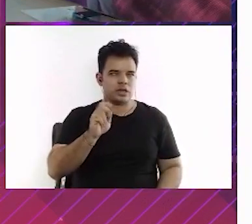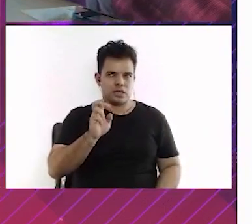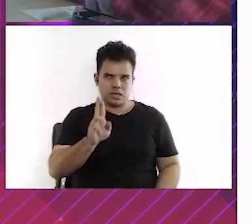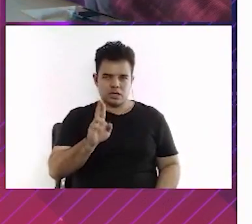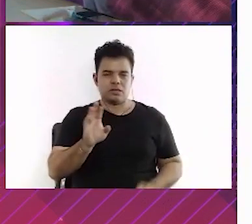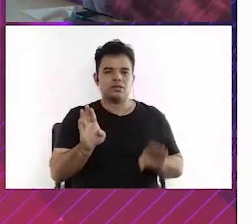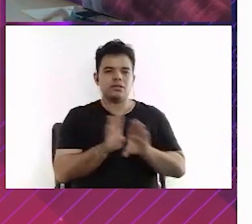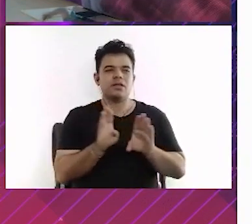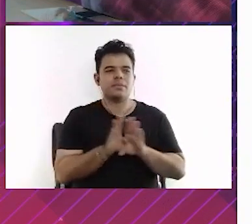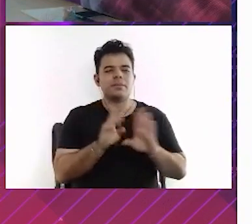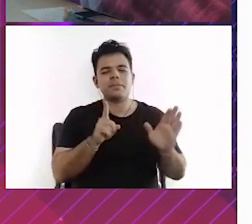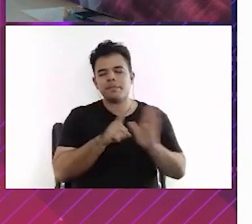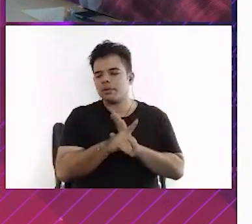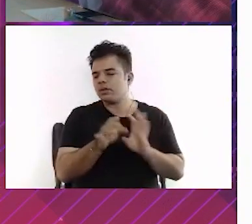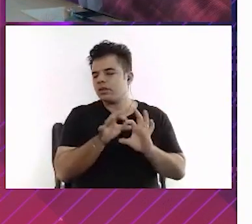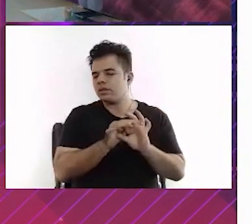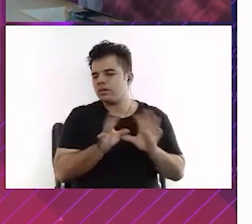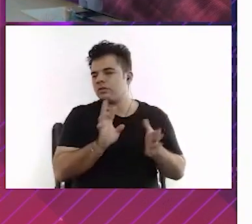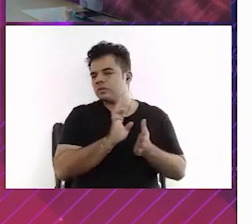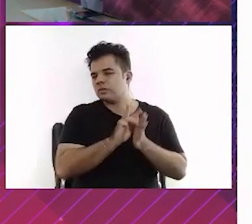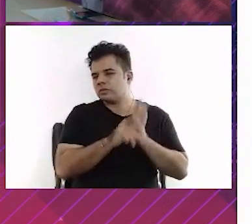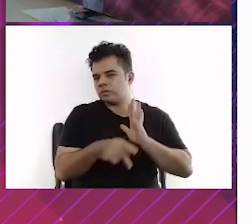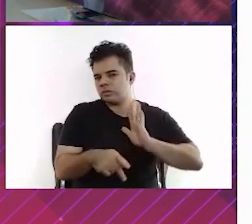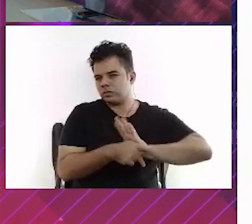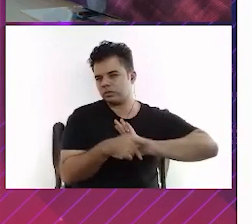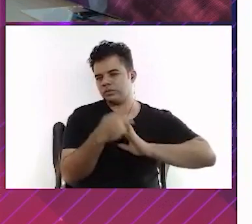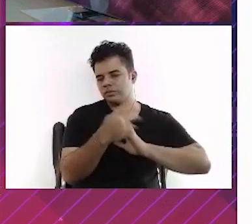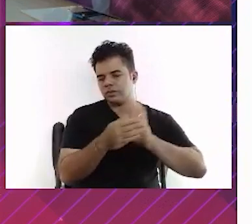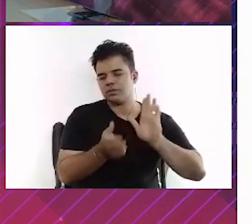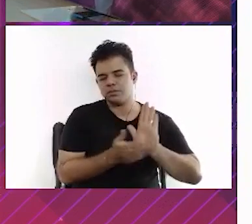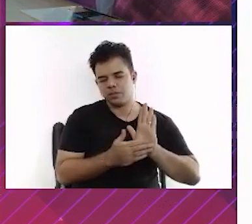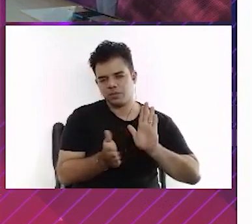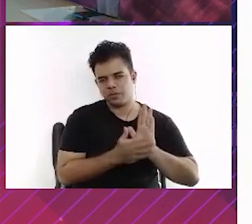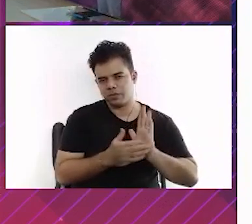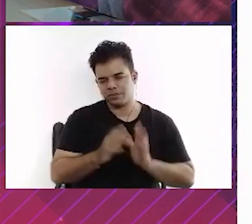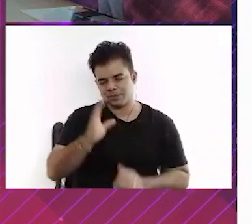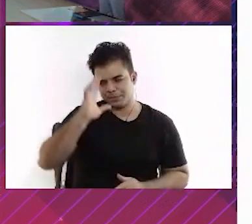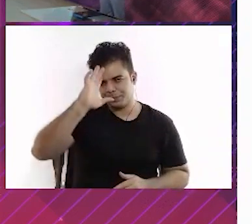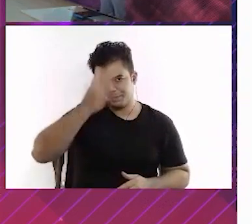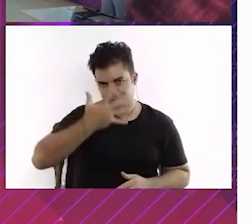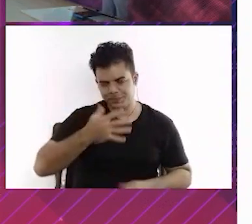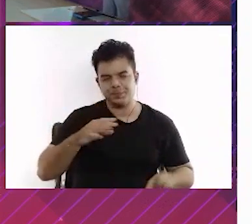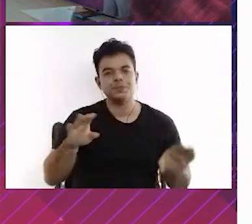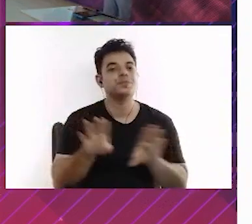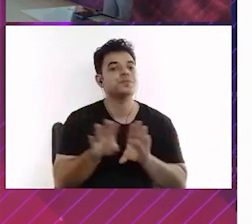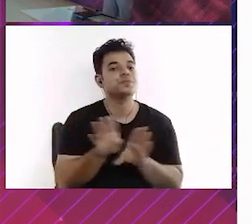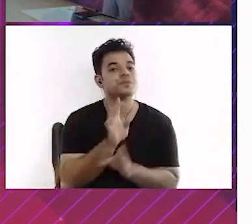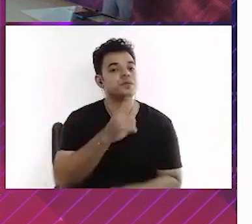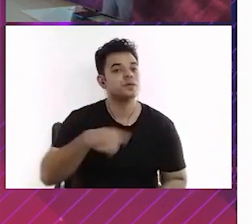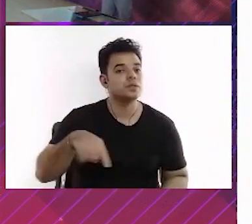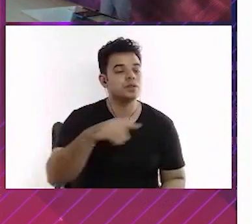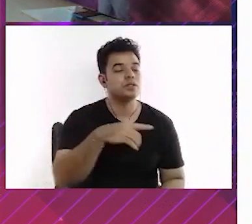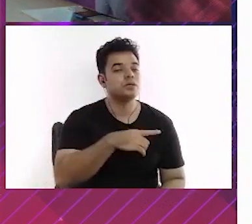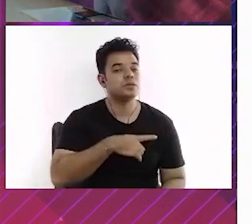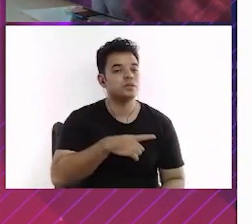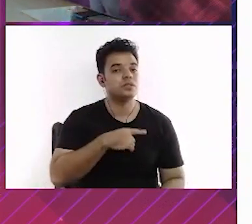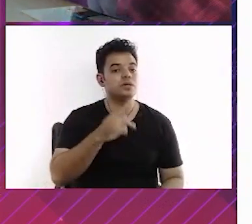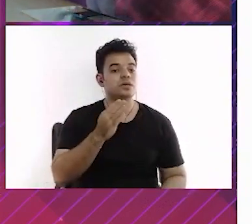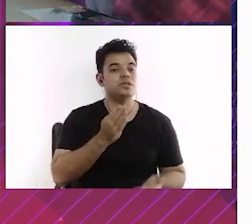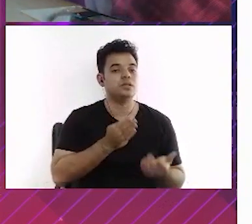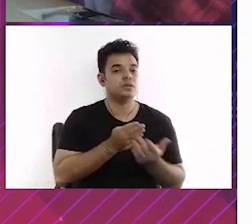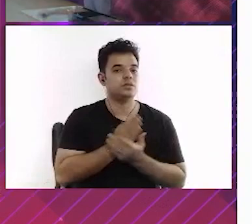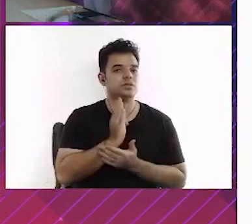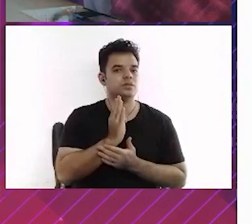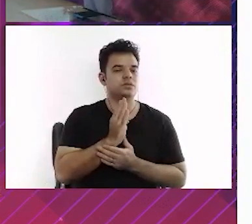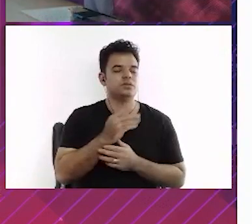dos aspectos a respeito da proposta da solução. E isso fez com que a gente tivesse a validação da